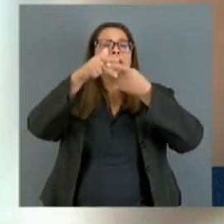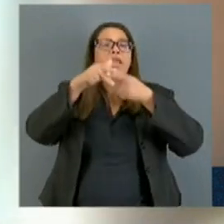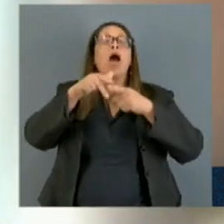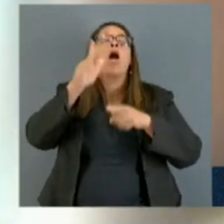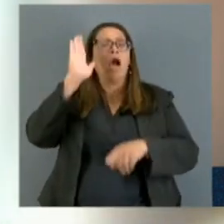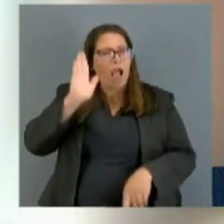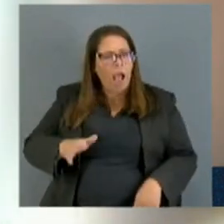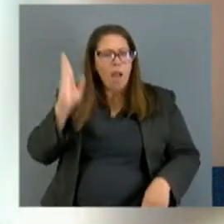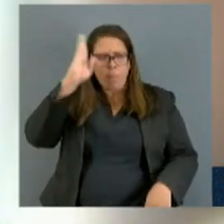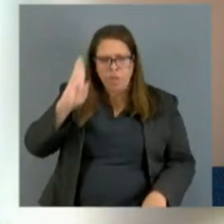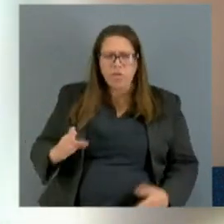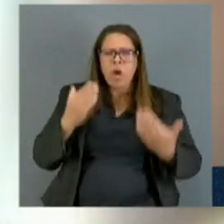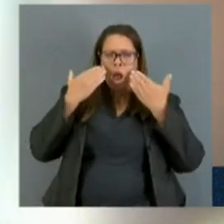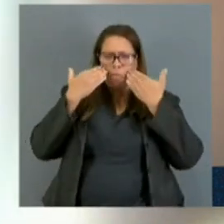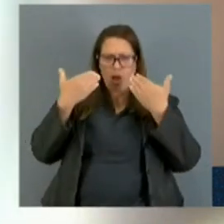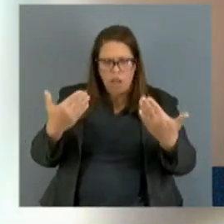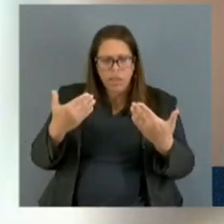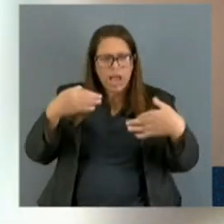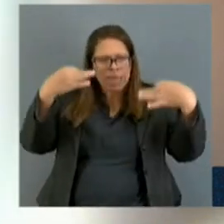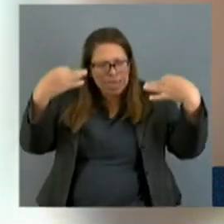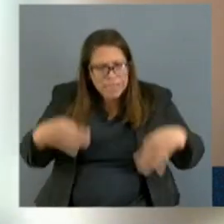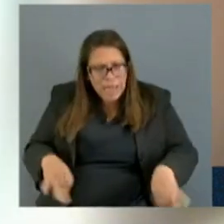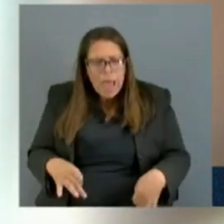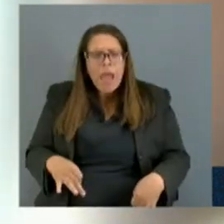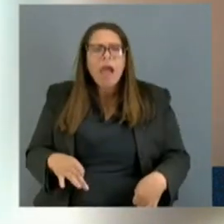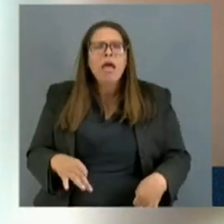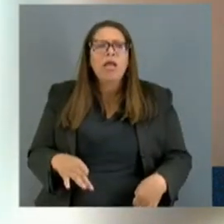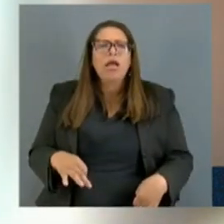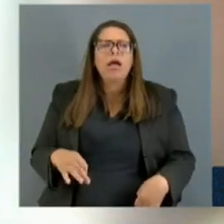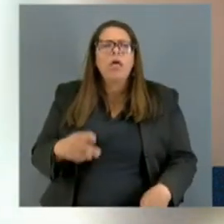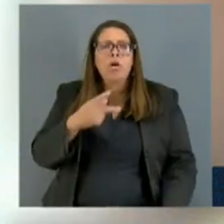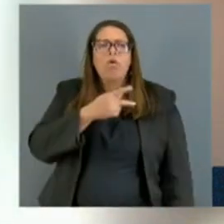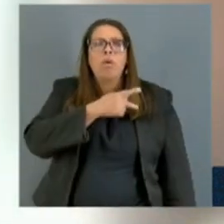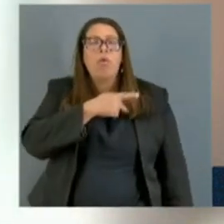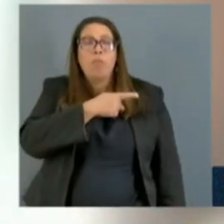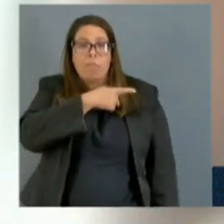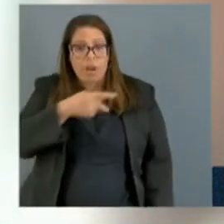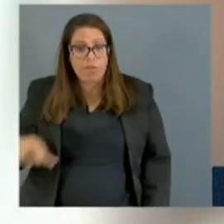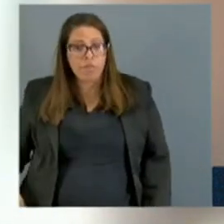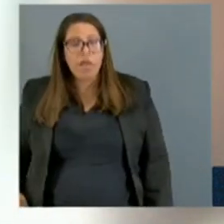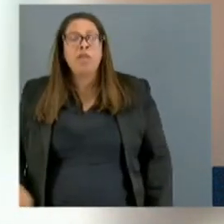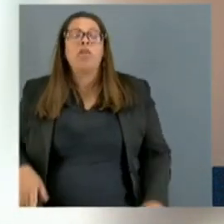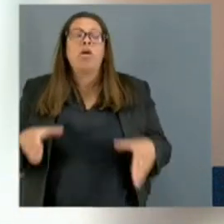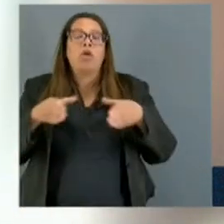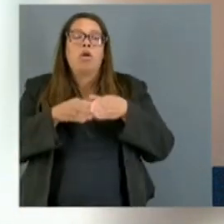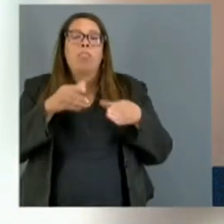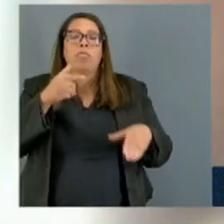de fato mostrar a sua cara, especialmente com a atual presidência do G20, o projeto 2338 é o melhor caminho para isso.